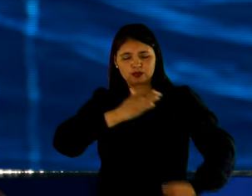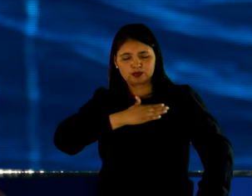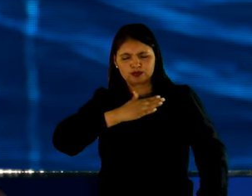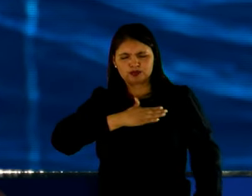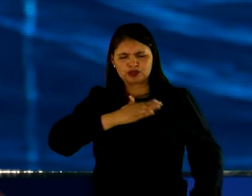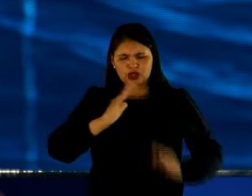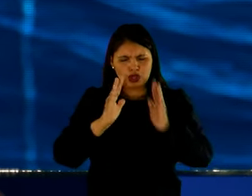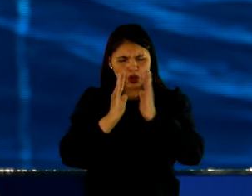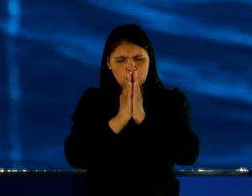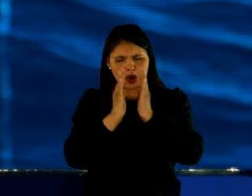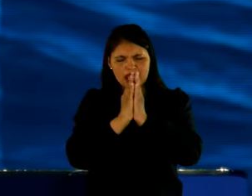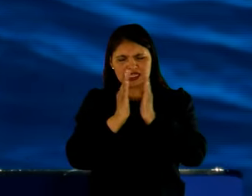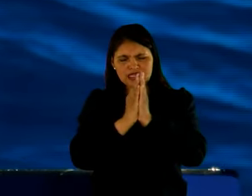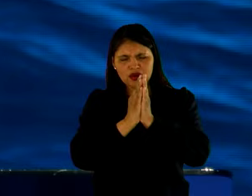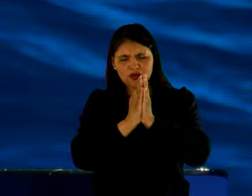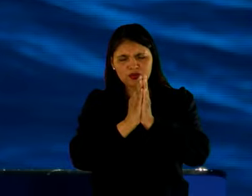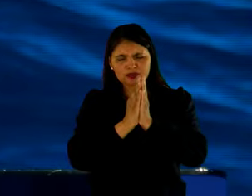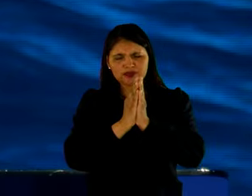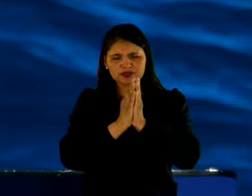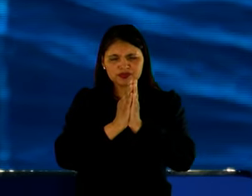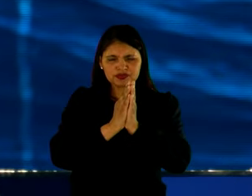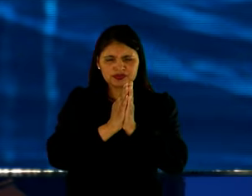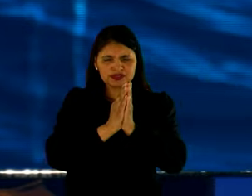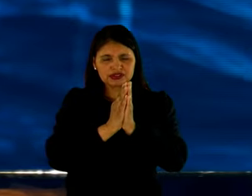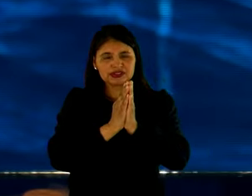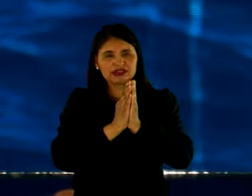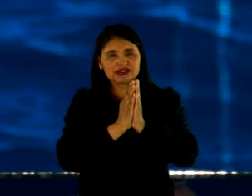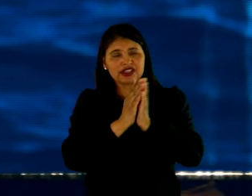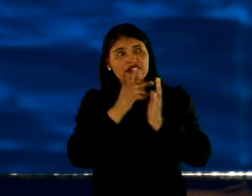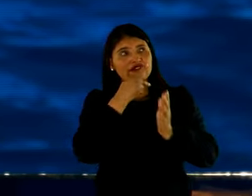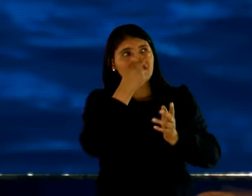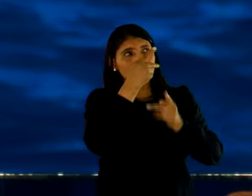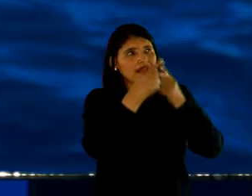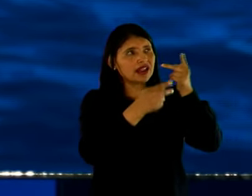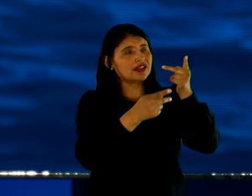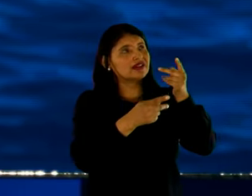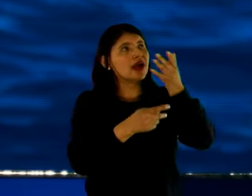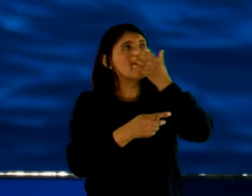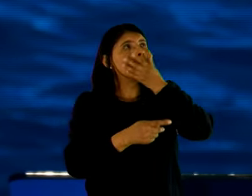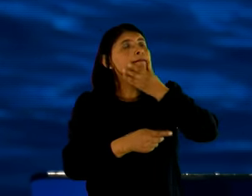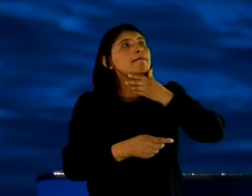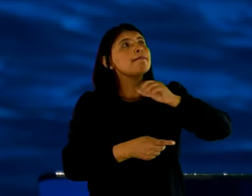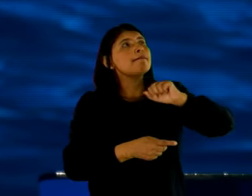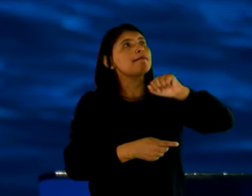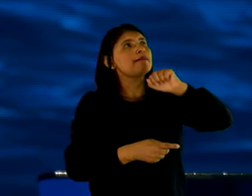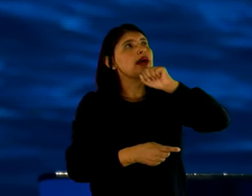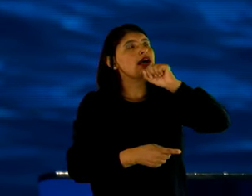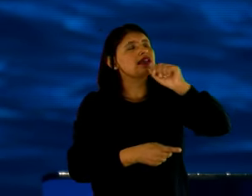uma oração de confissão agora. Ora assim comigo. Pai celestial,